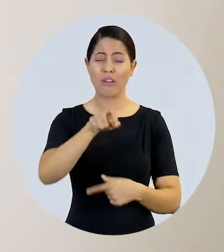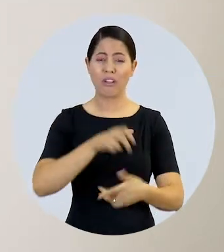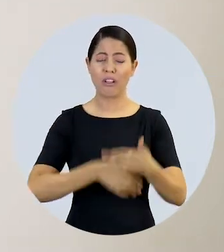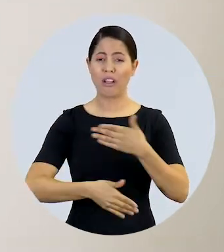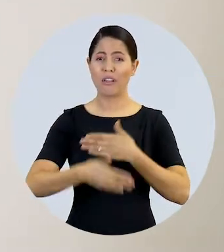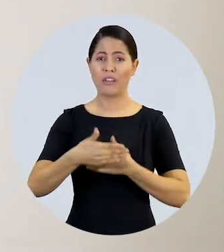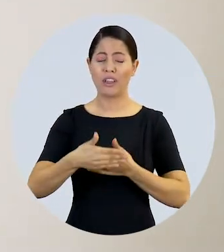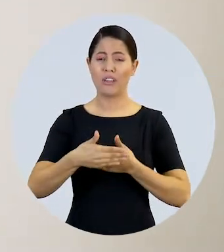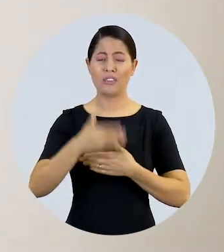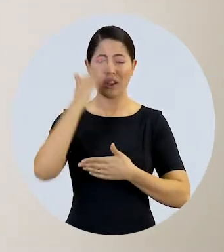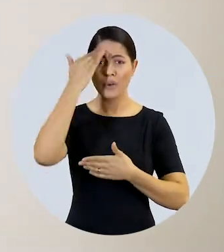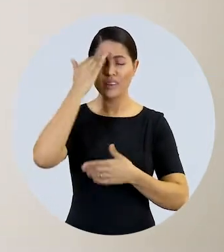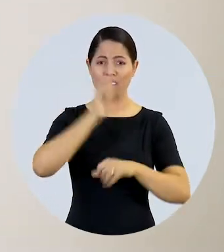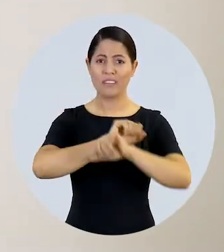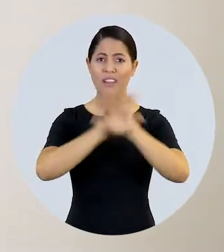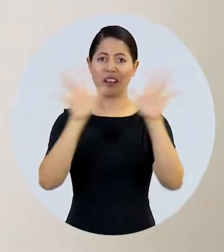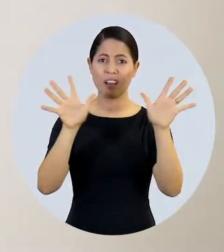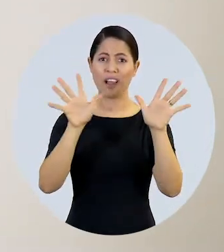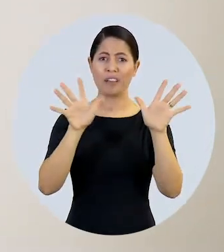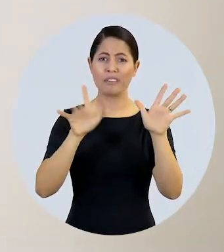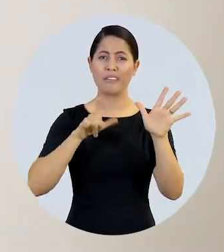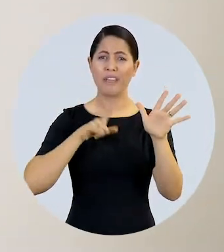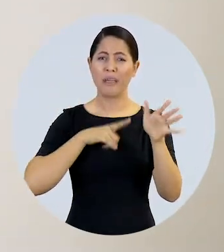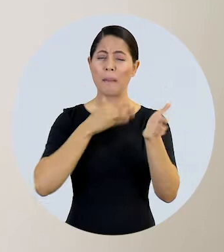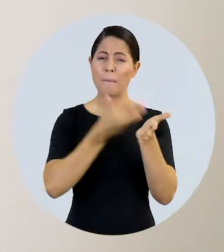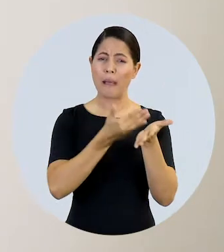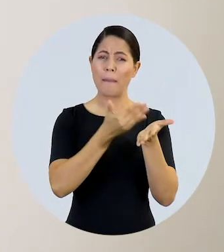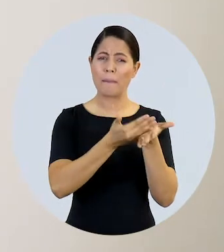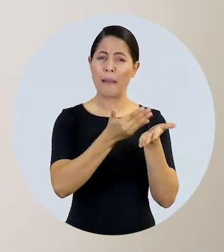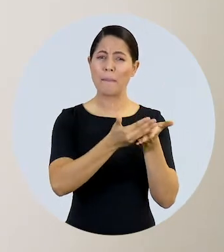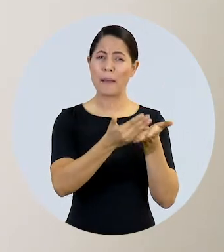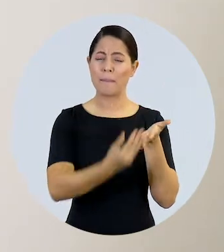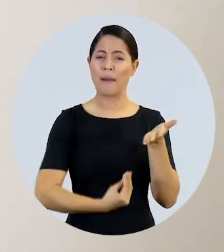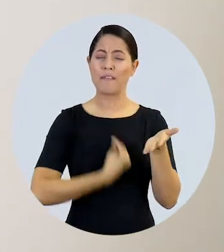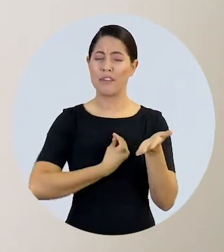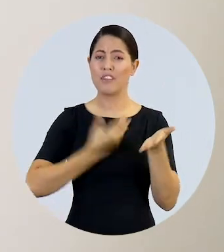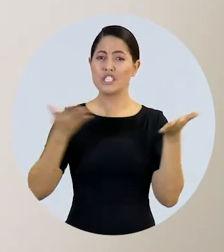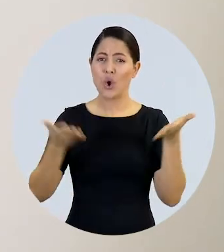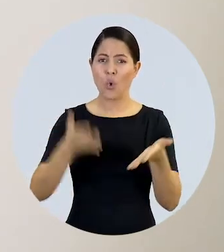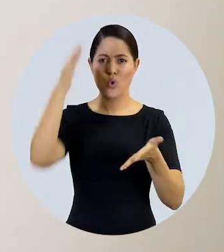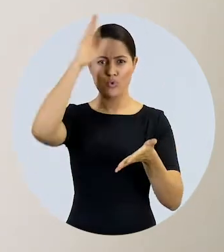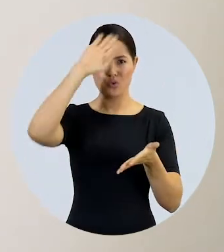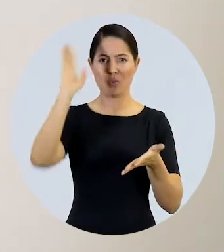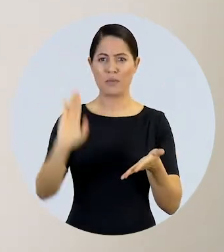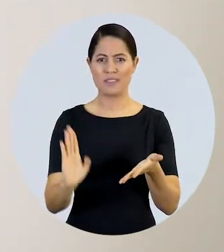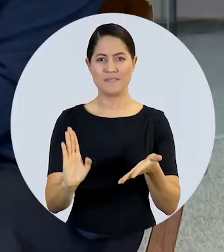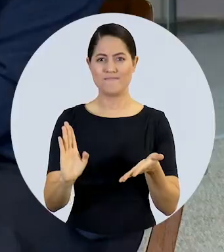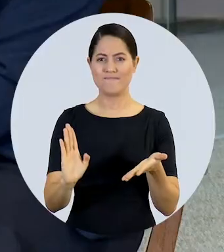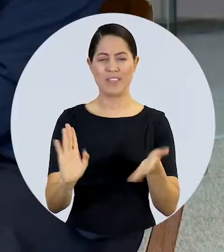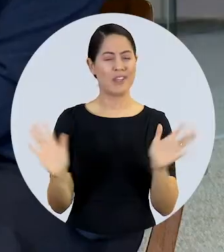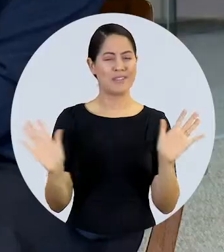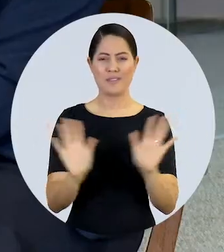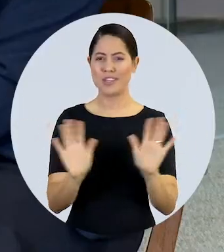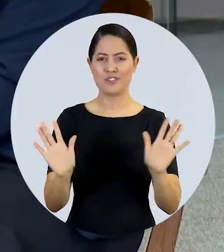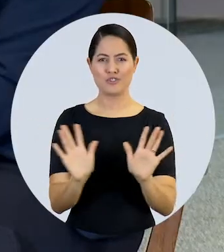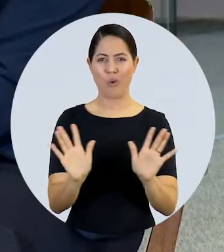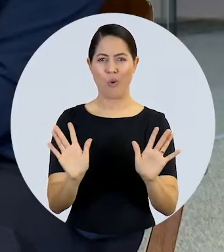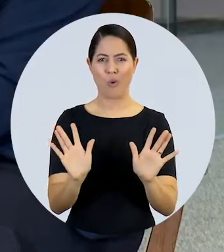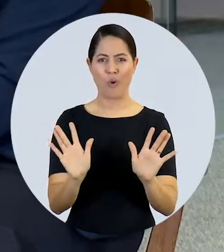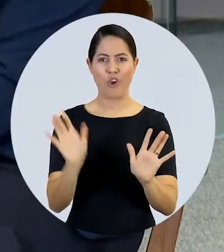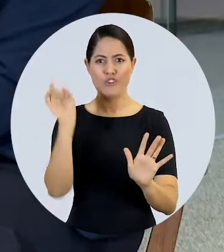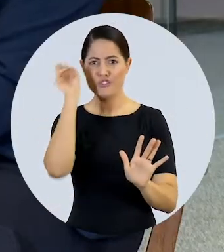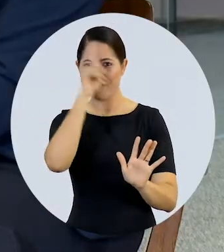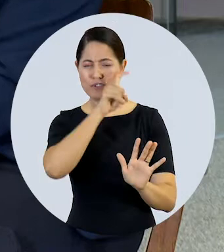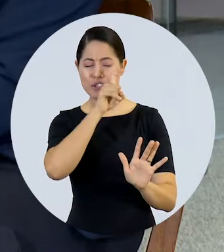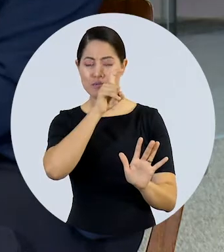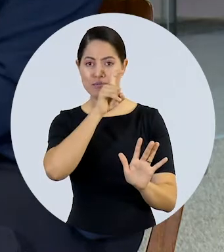não compreenderem que esse estágio de coisas que estamos vivendo hoje não vai ser só